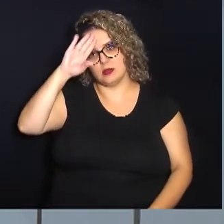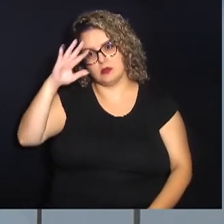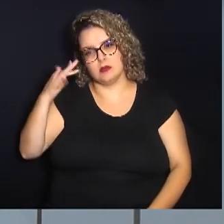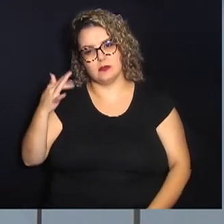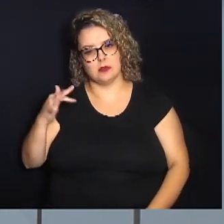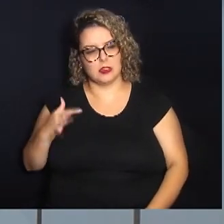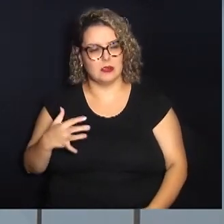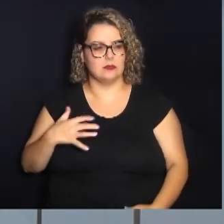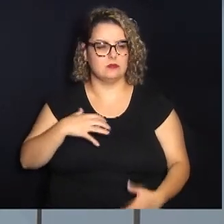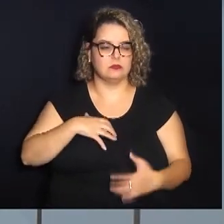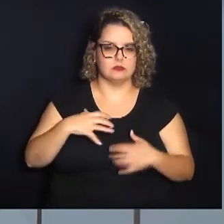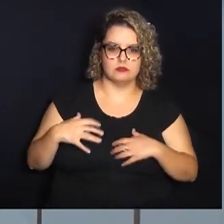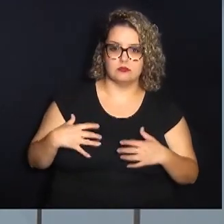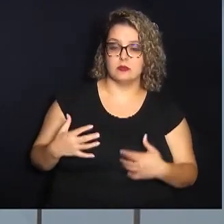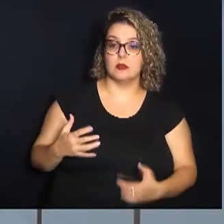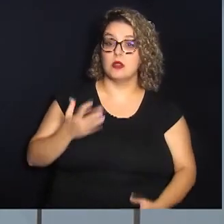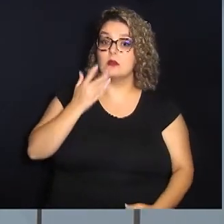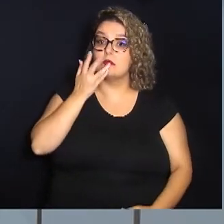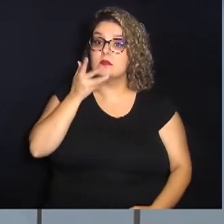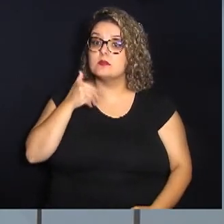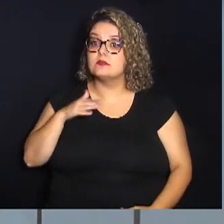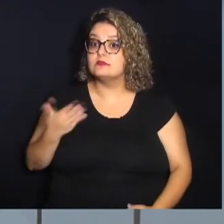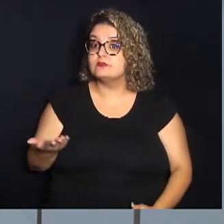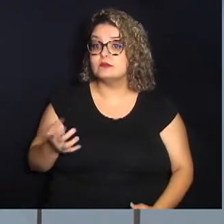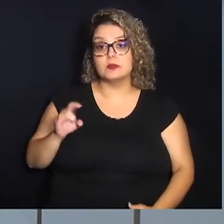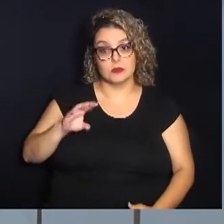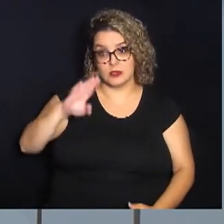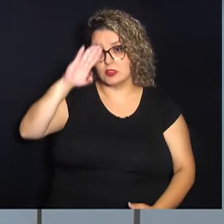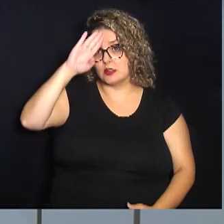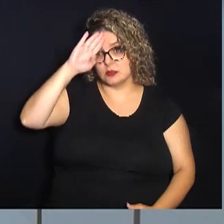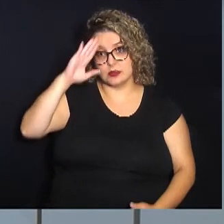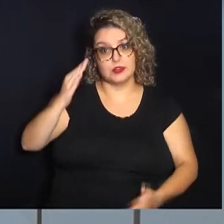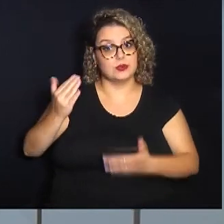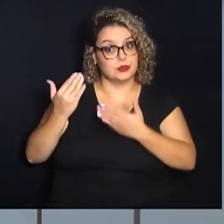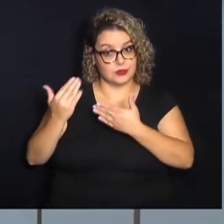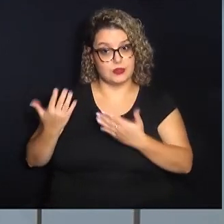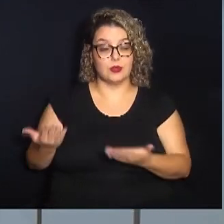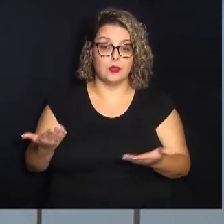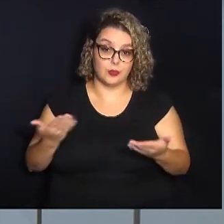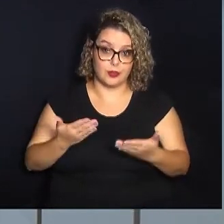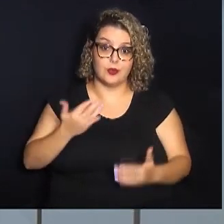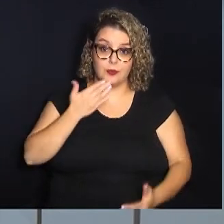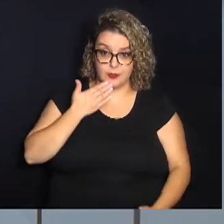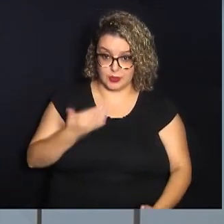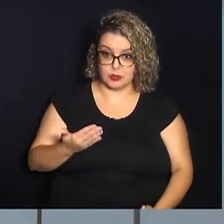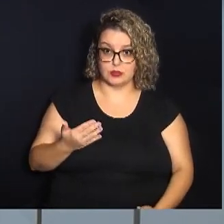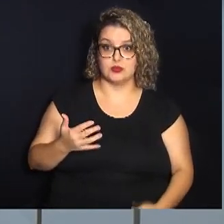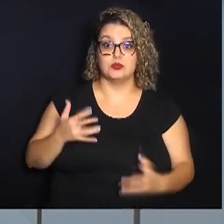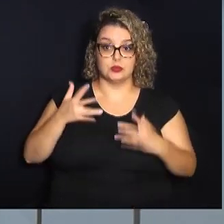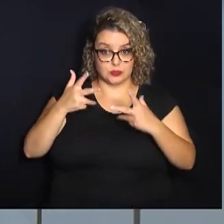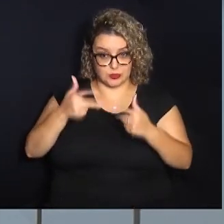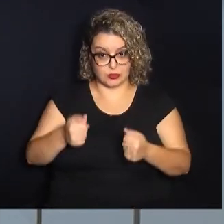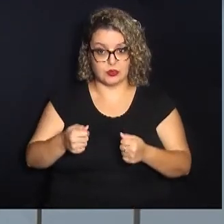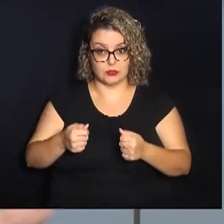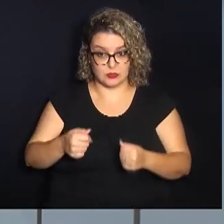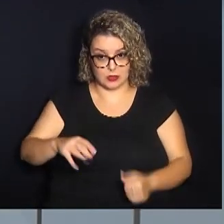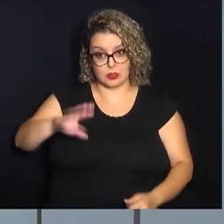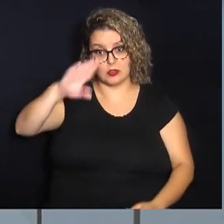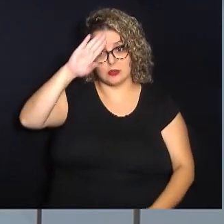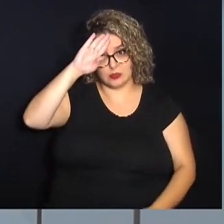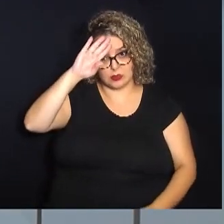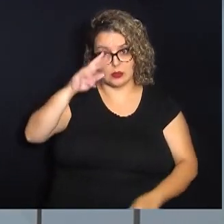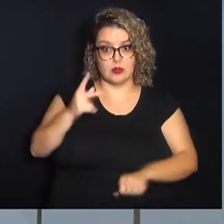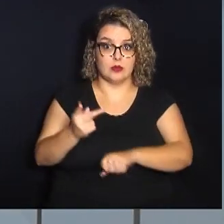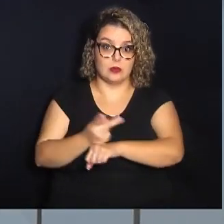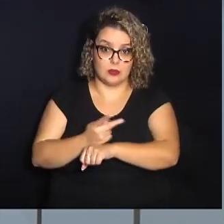sintomas. Para criança muito jovem, só a febre a gente já suspeita, né? Hoje a gente está pedindo que todos que apresentem febre procurem